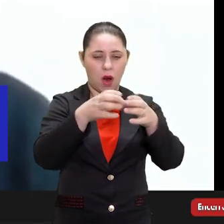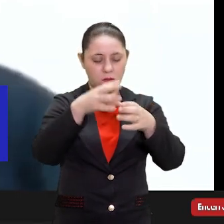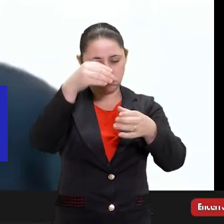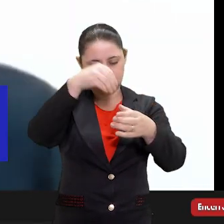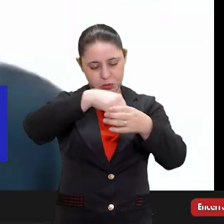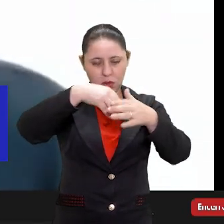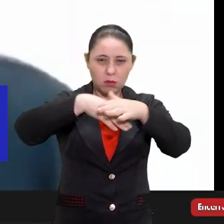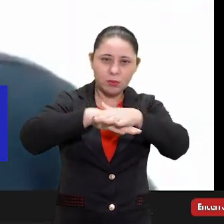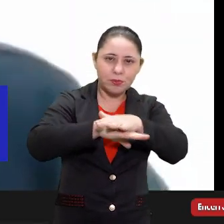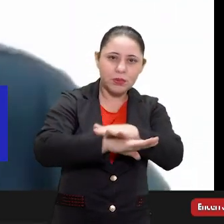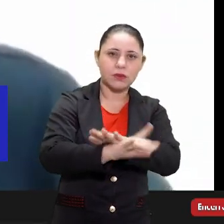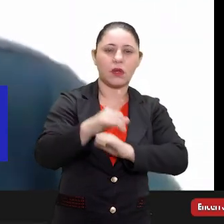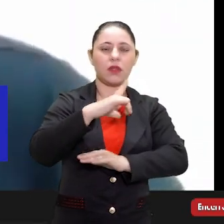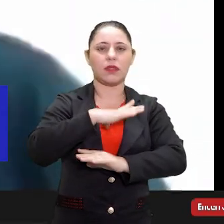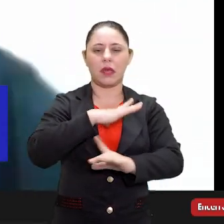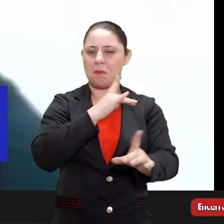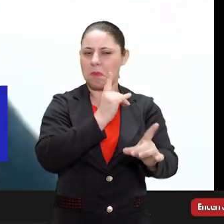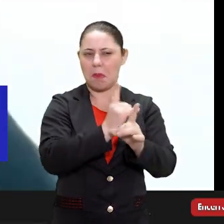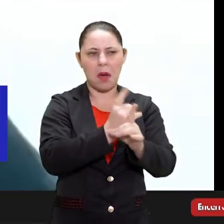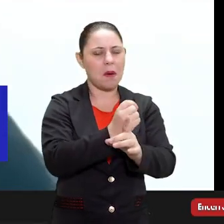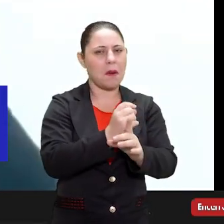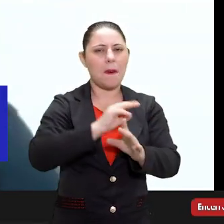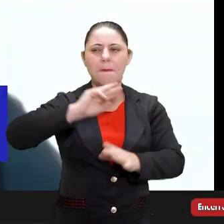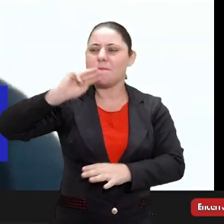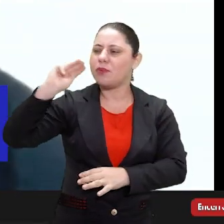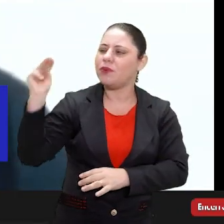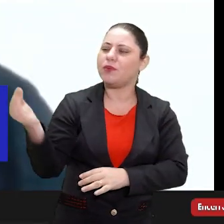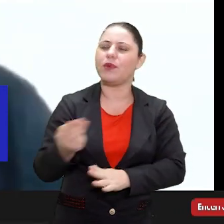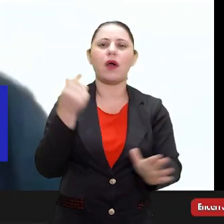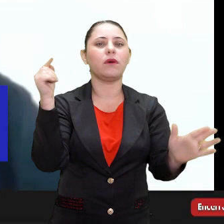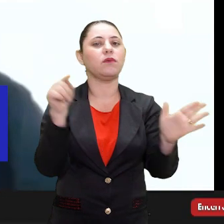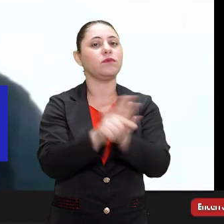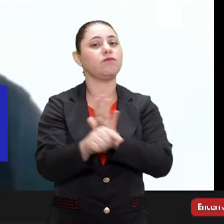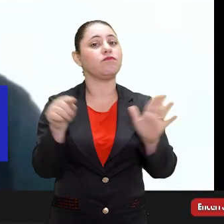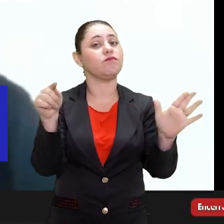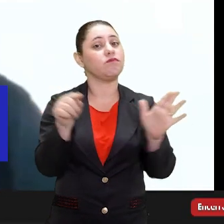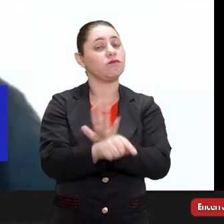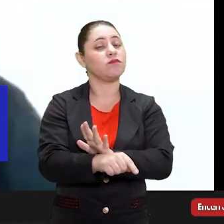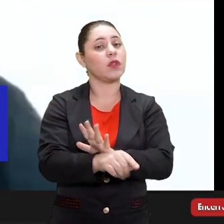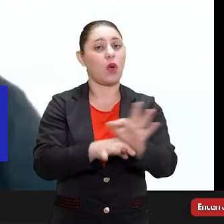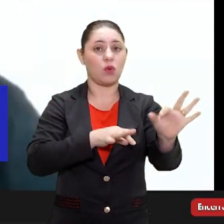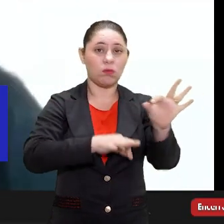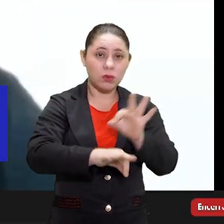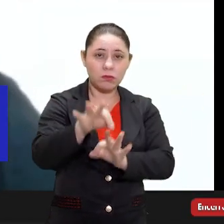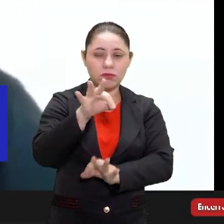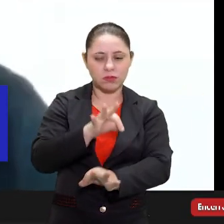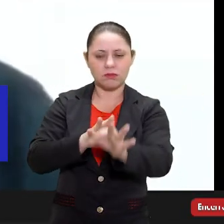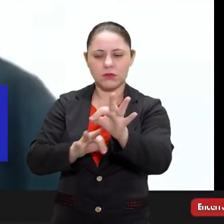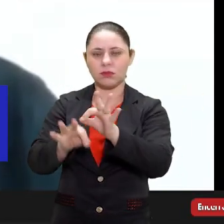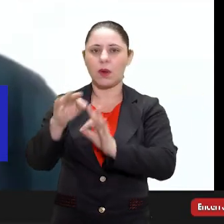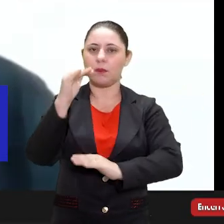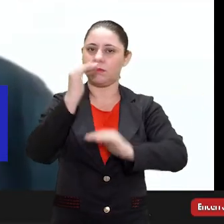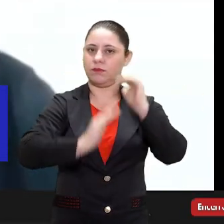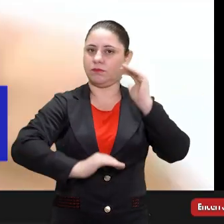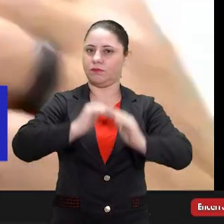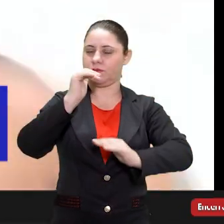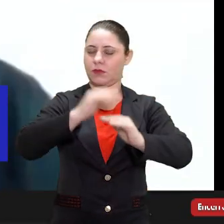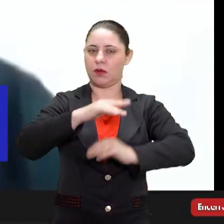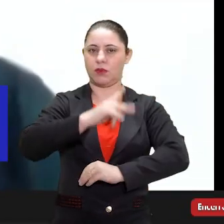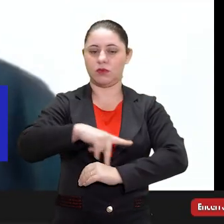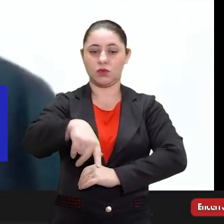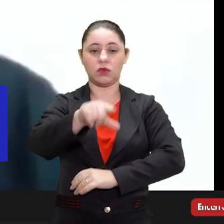por 180 questões retiradas de um banco nacional de itens, onde se